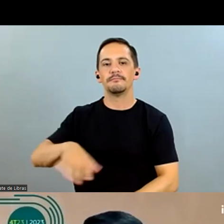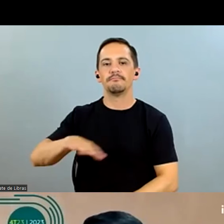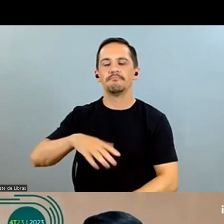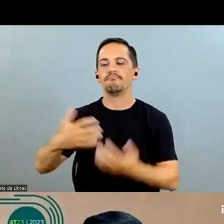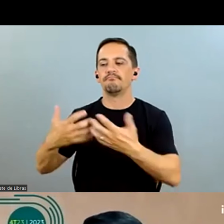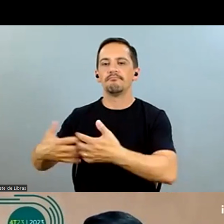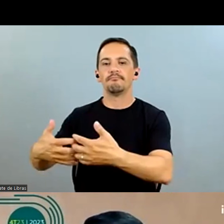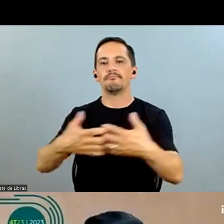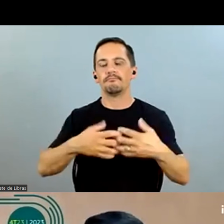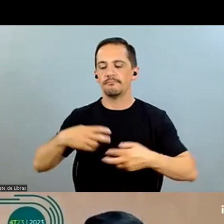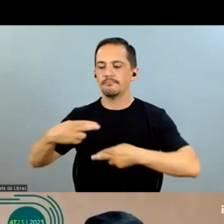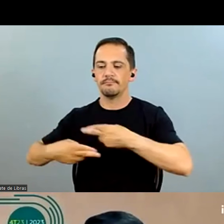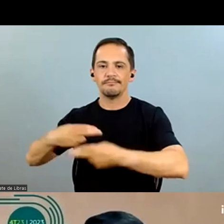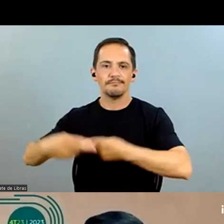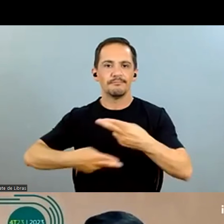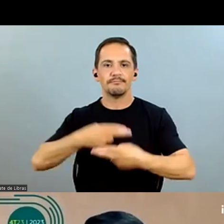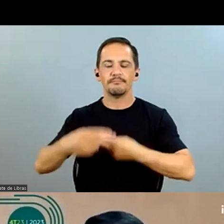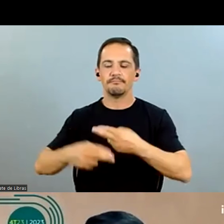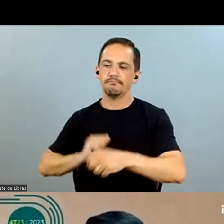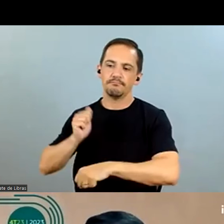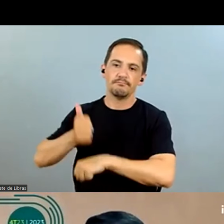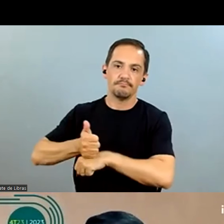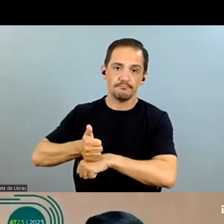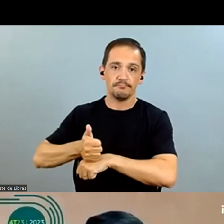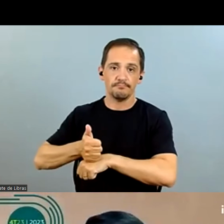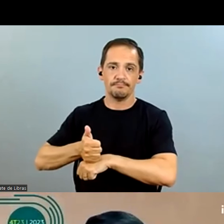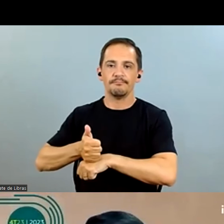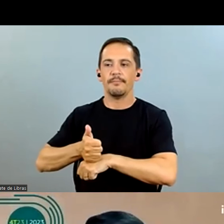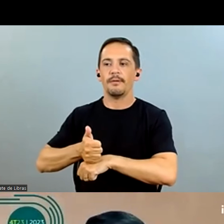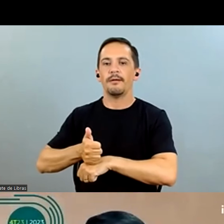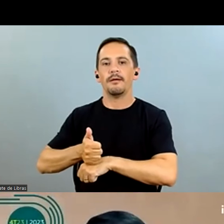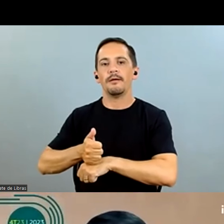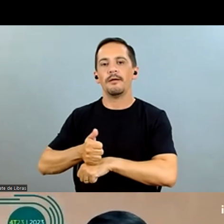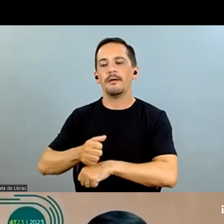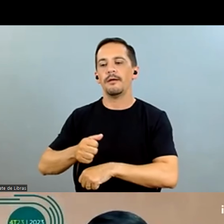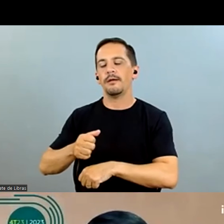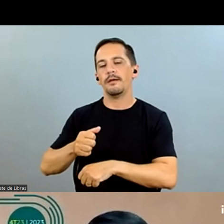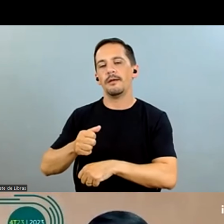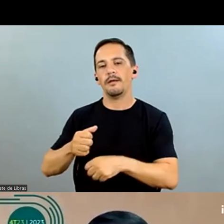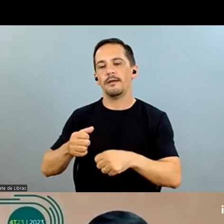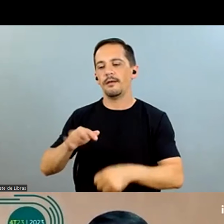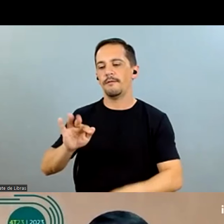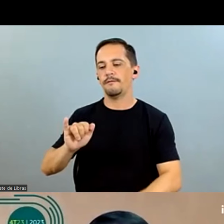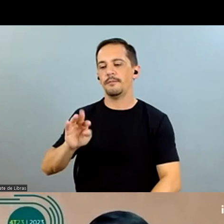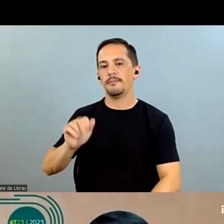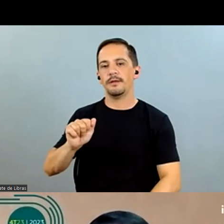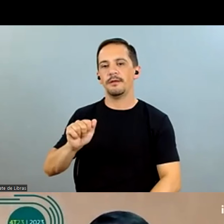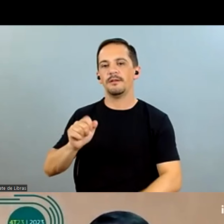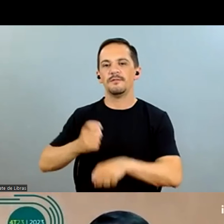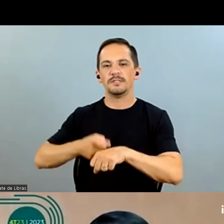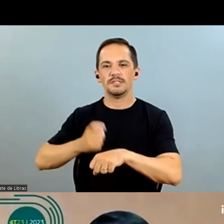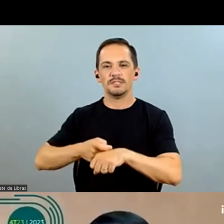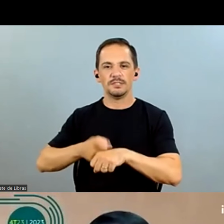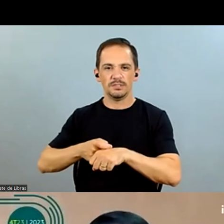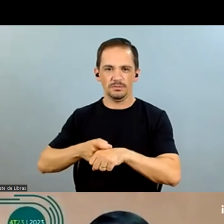reciclado foram substituídas por máquinas de de de fibra virgem né isso acaba tendo uma oferta maior de papéis então